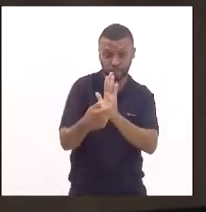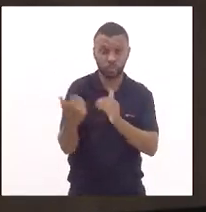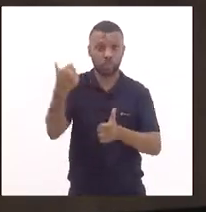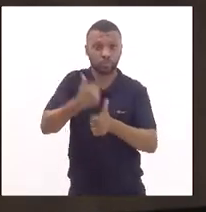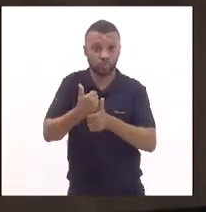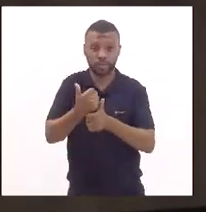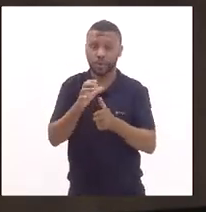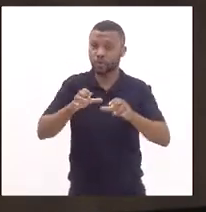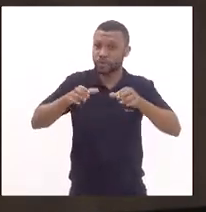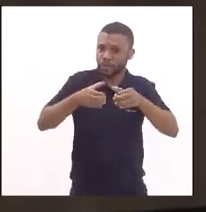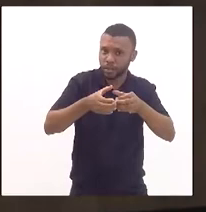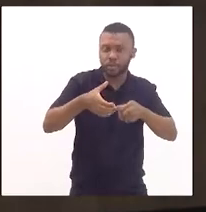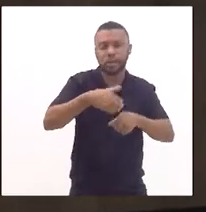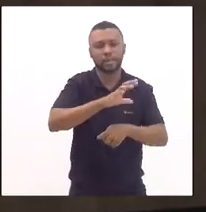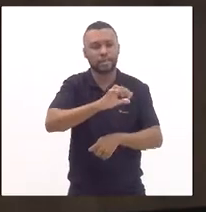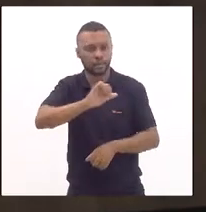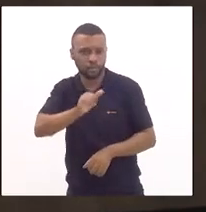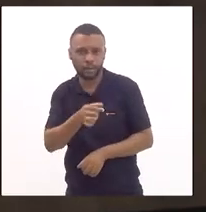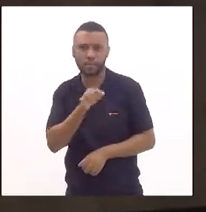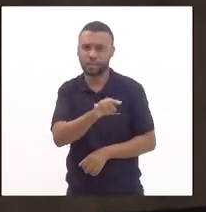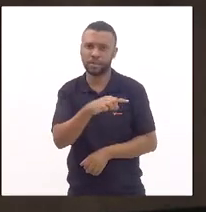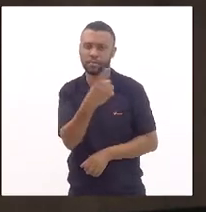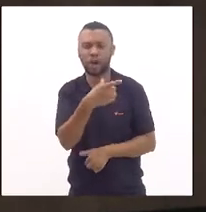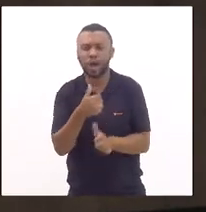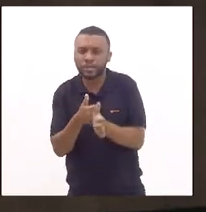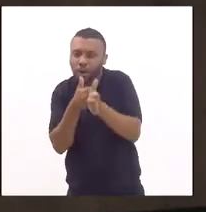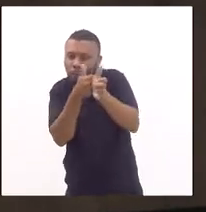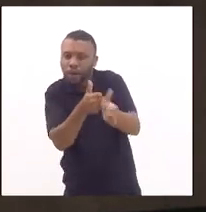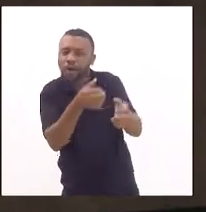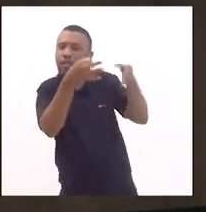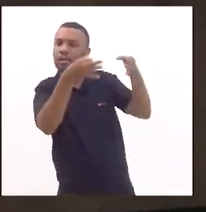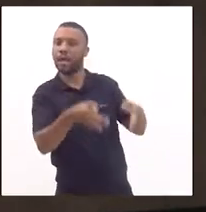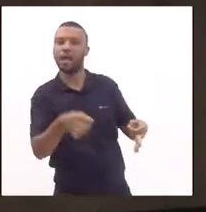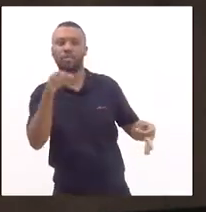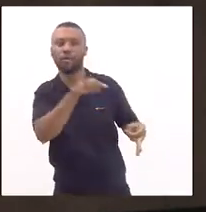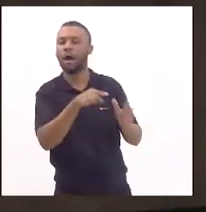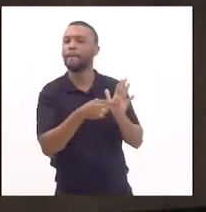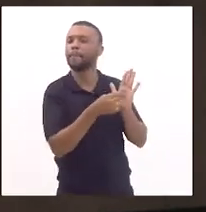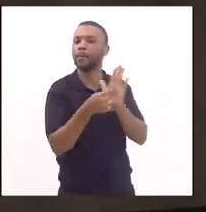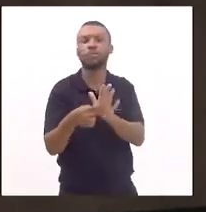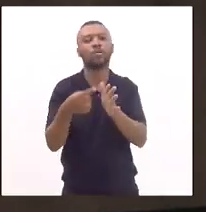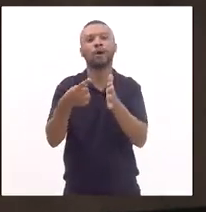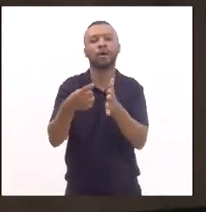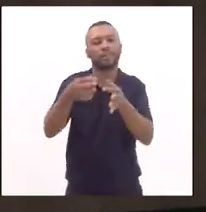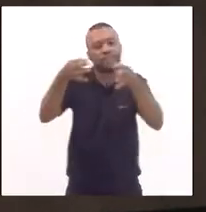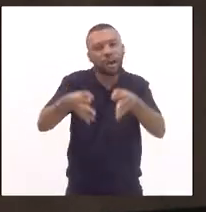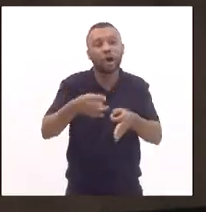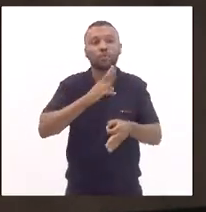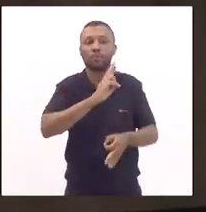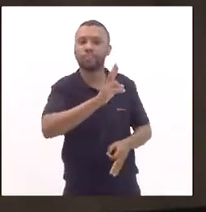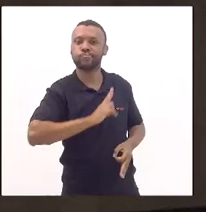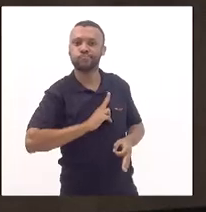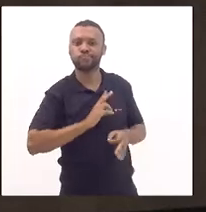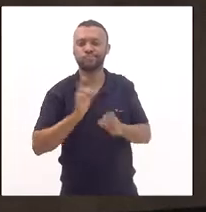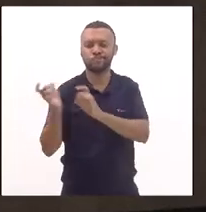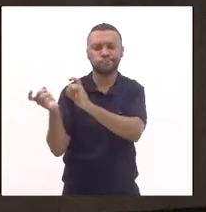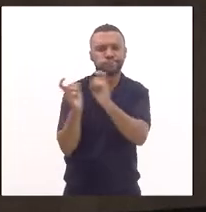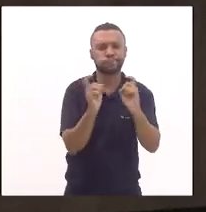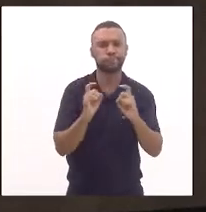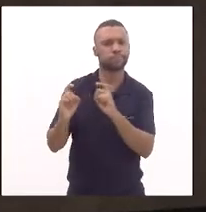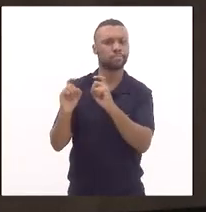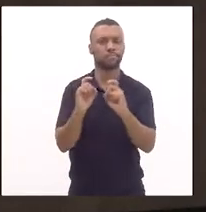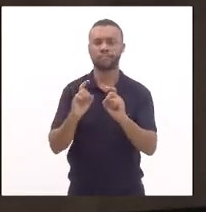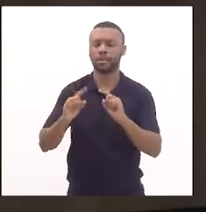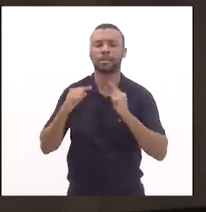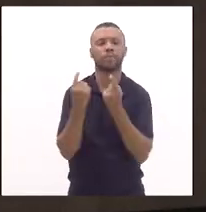aqui anteriormente, né, do qual nós acompanhamos, apresentou de fato o resultado dessa audiência,